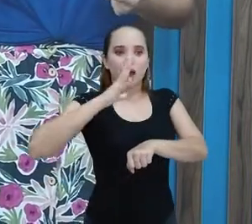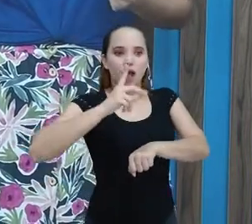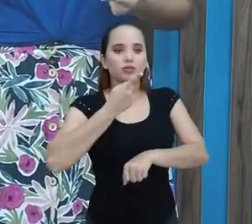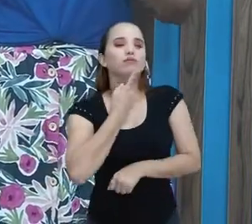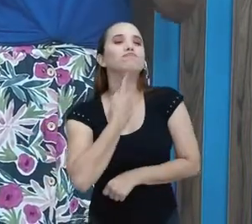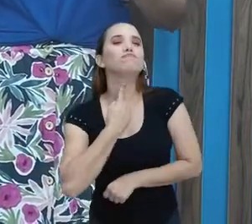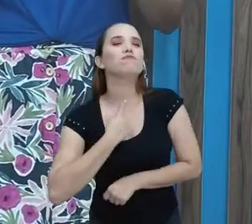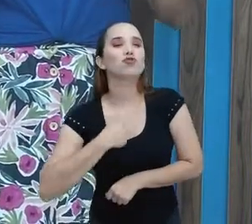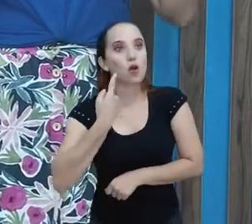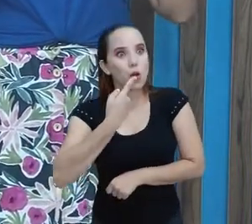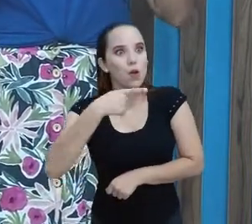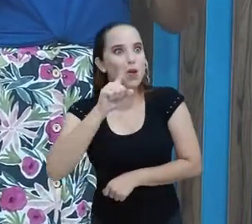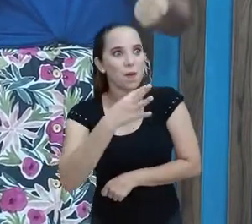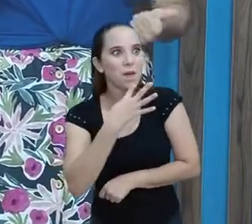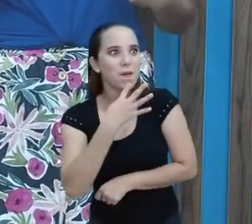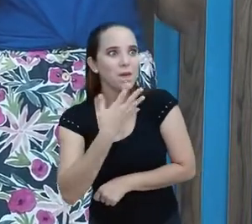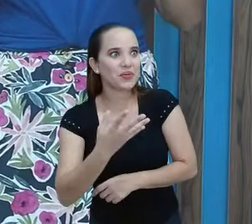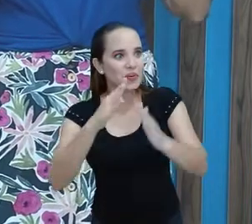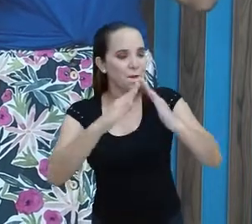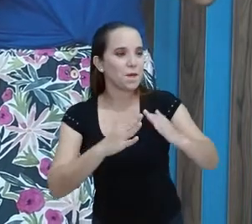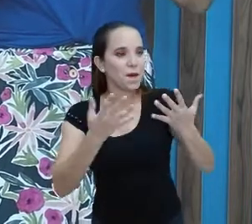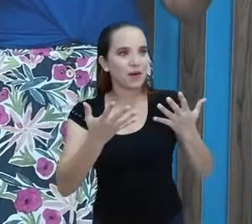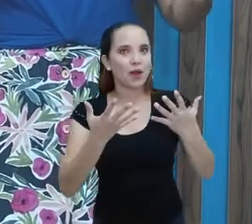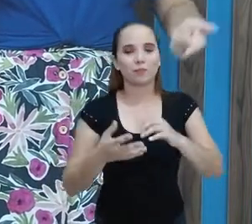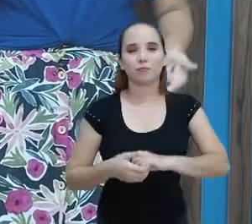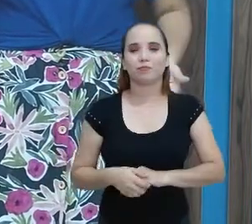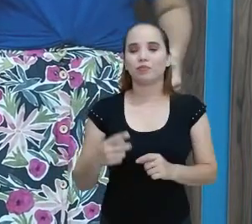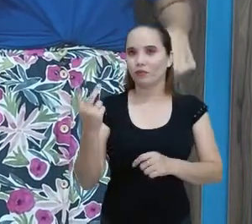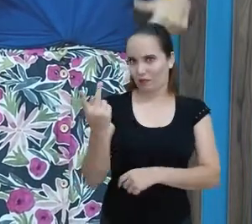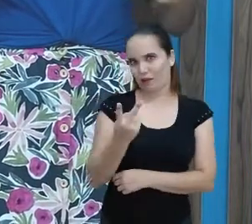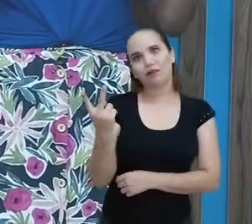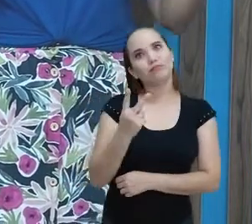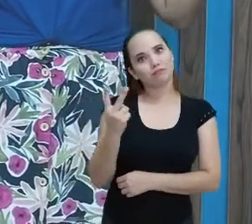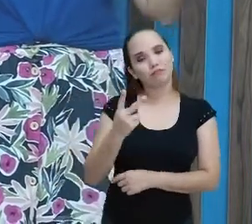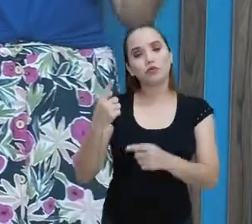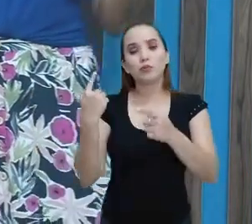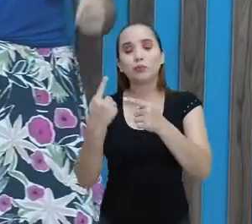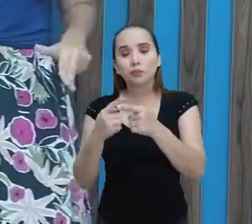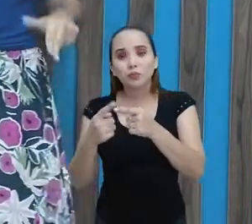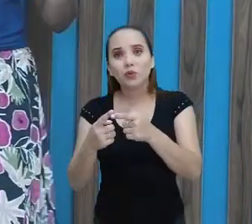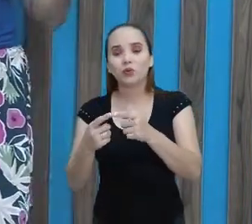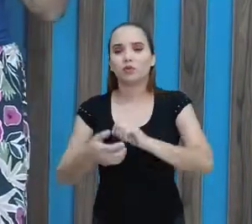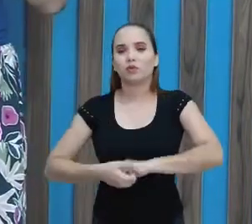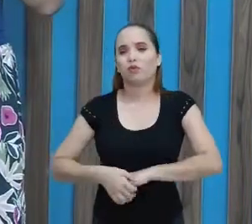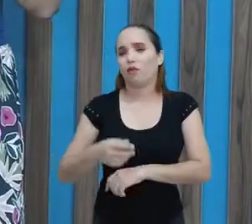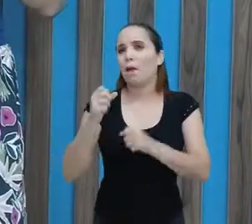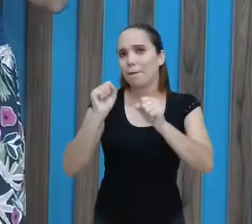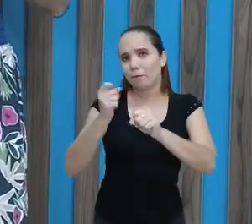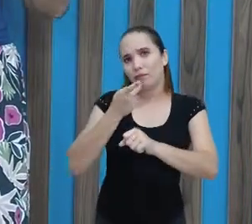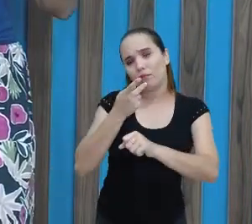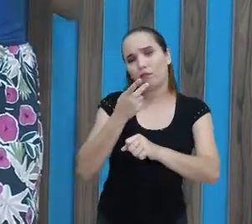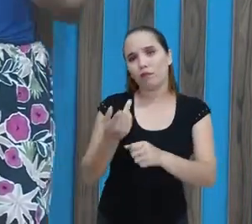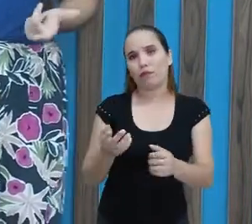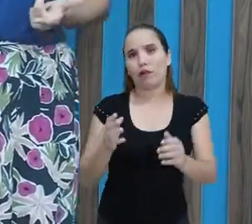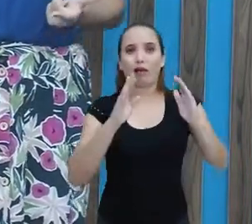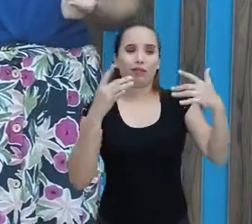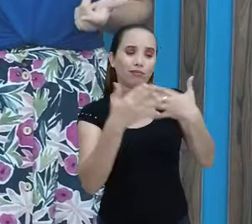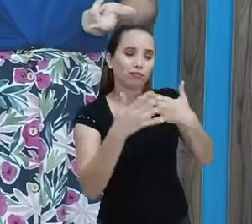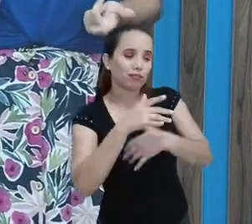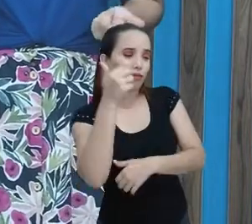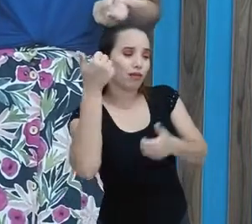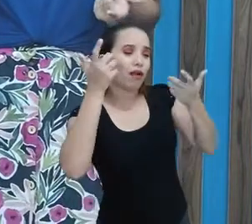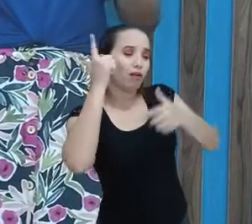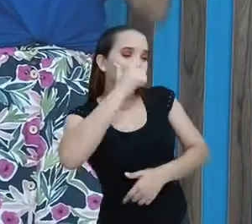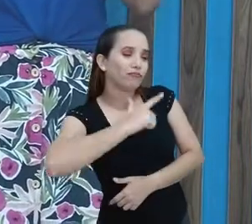Eu poderia dizer que era uma cidade feia, que as lojas eram ruins, que a escola não prestava. E aí eu